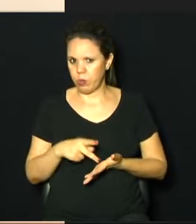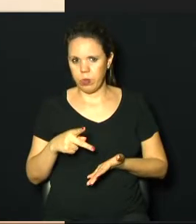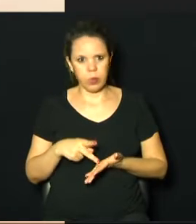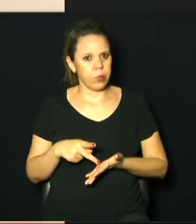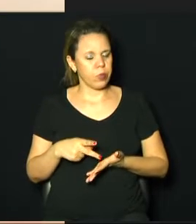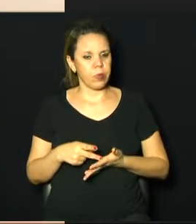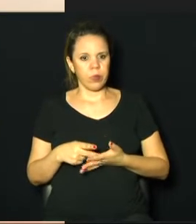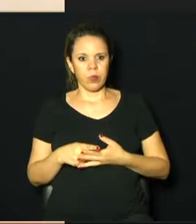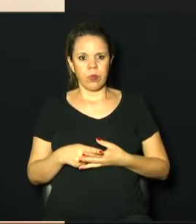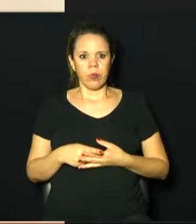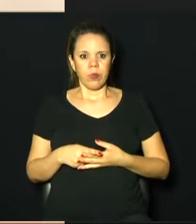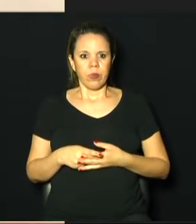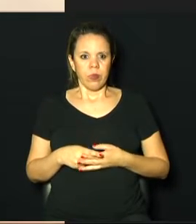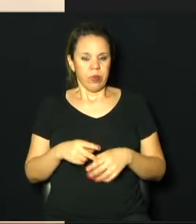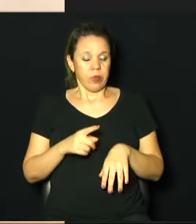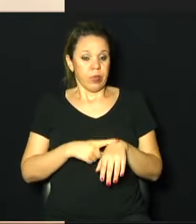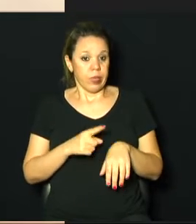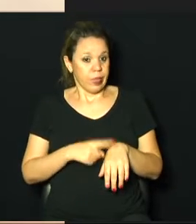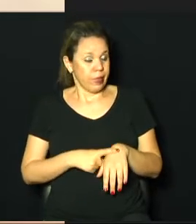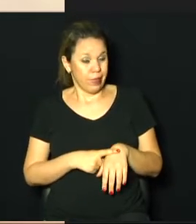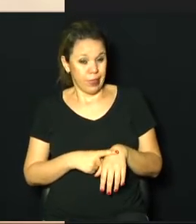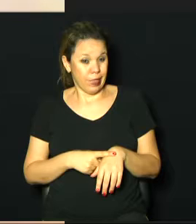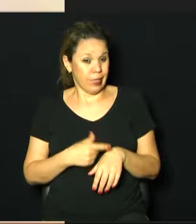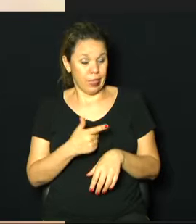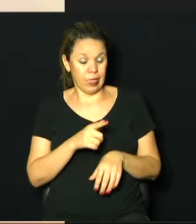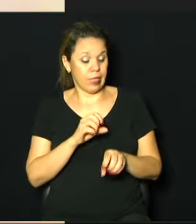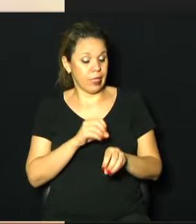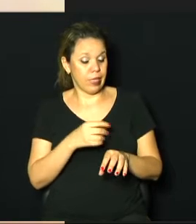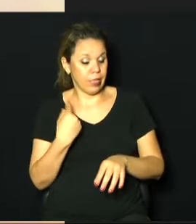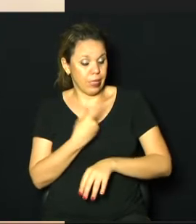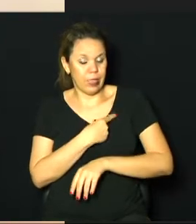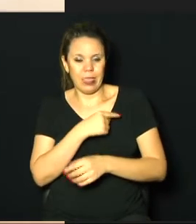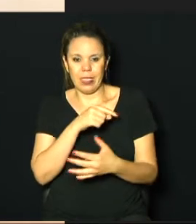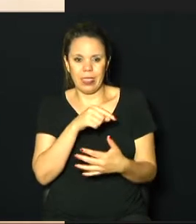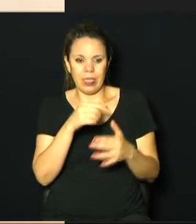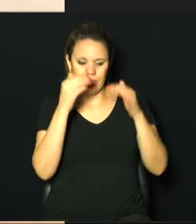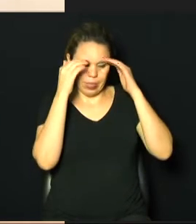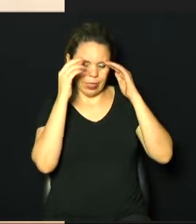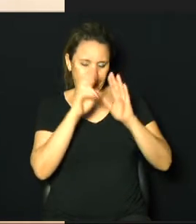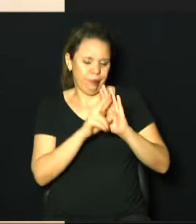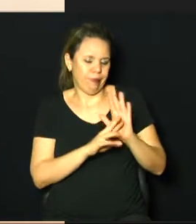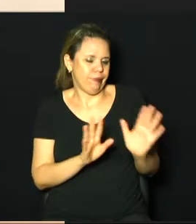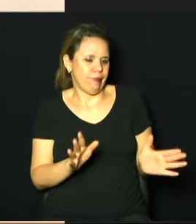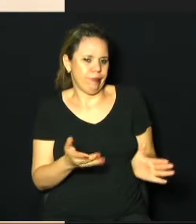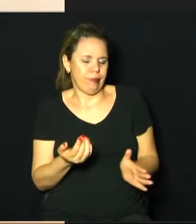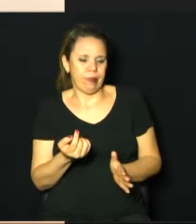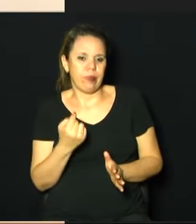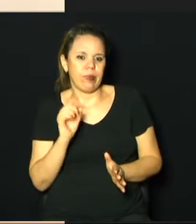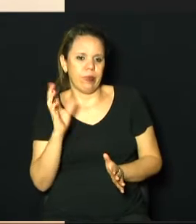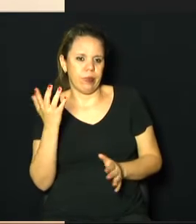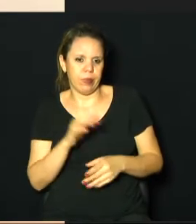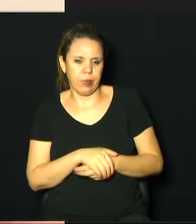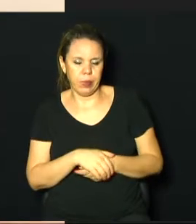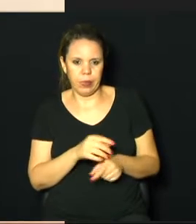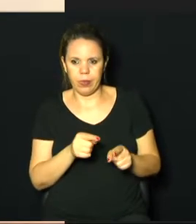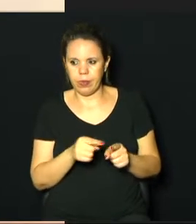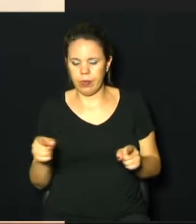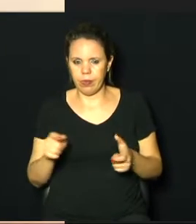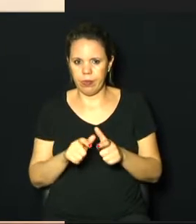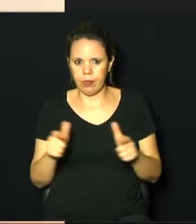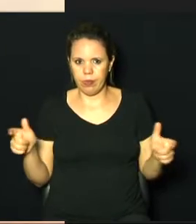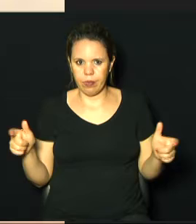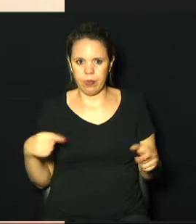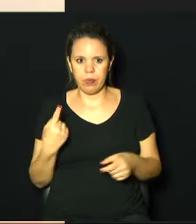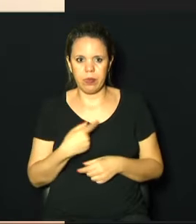Exatamente. A falta de tempo também não trazia muita disciplina para a gente. Então, o que acontece? Com esse tempo maior, a